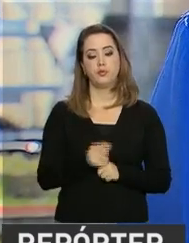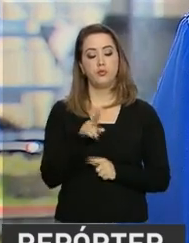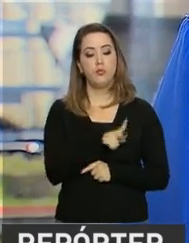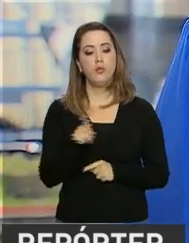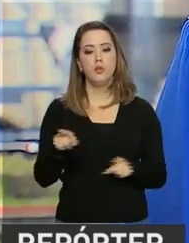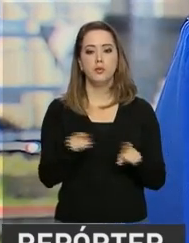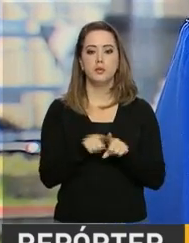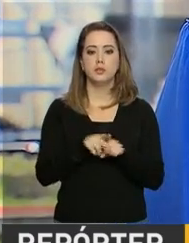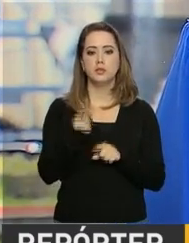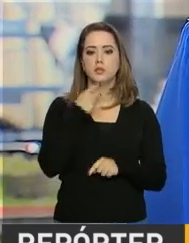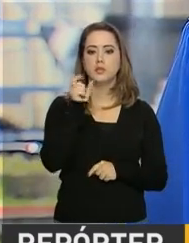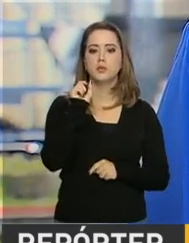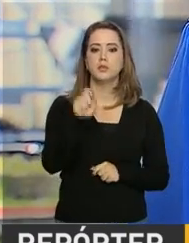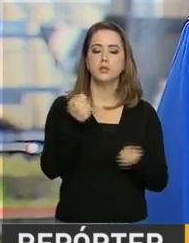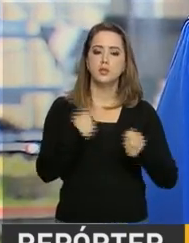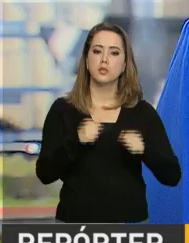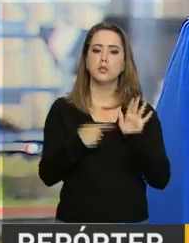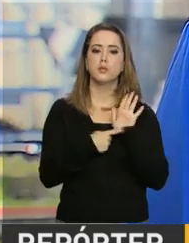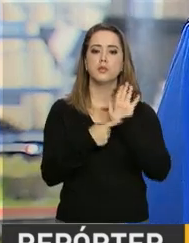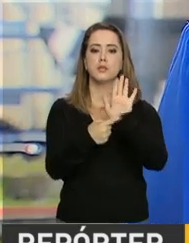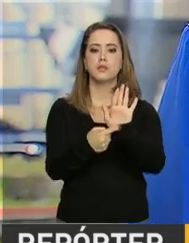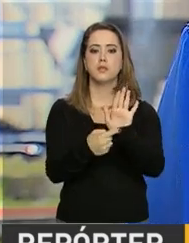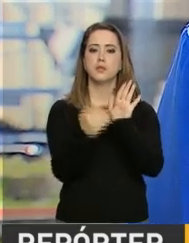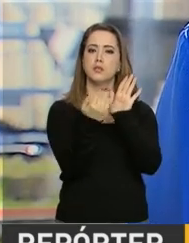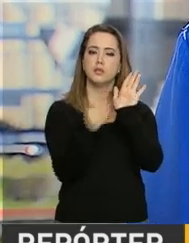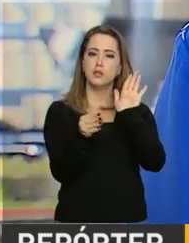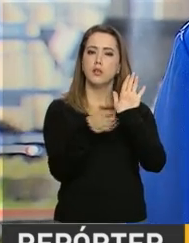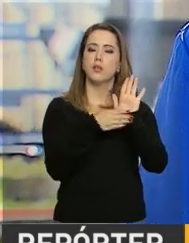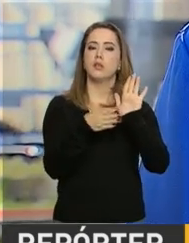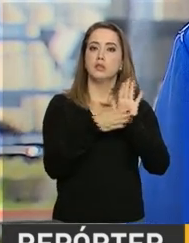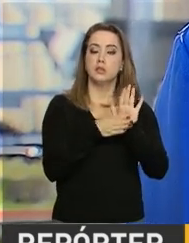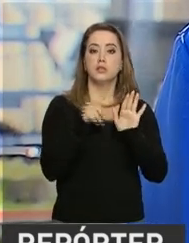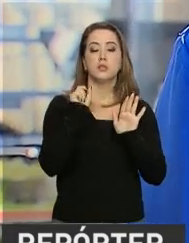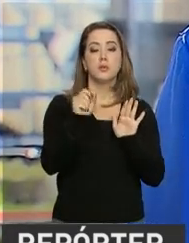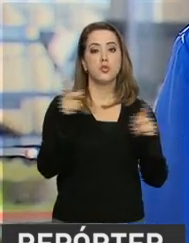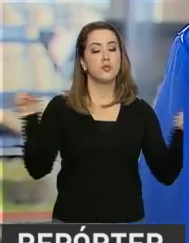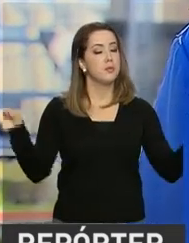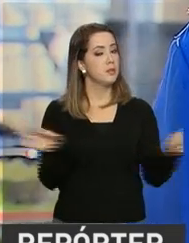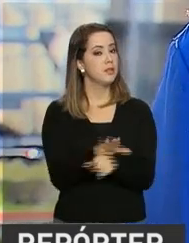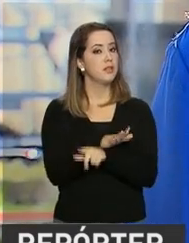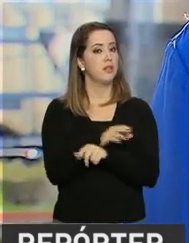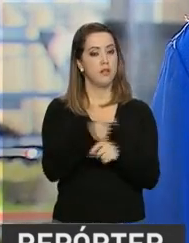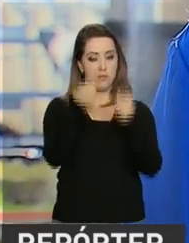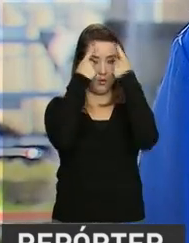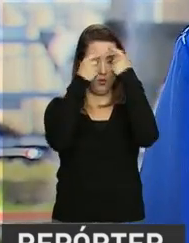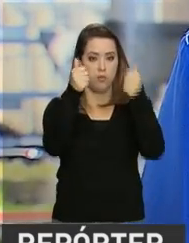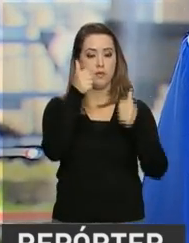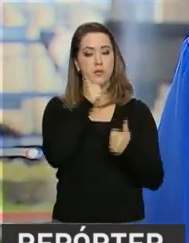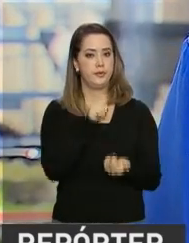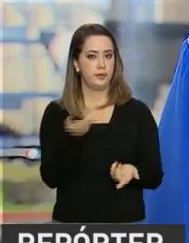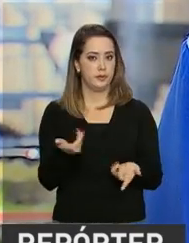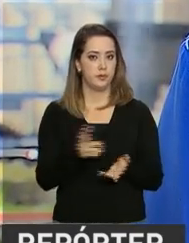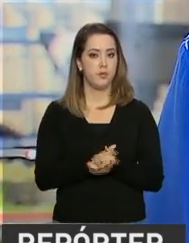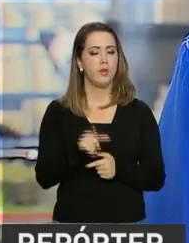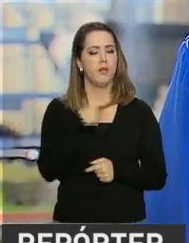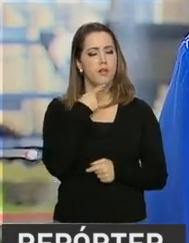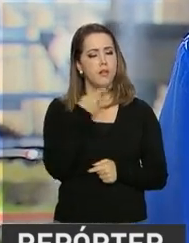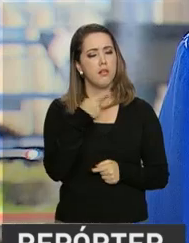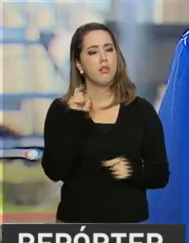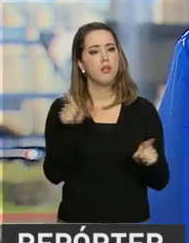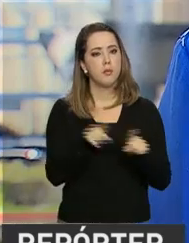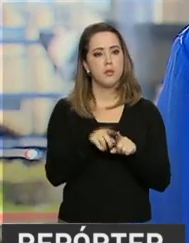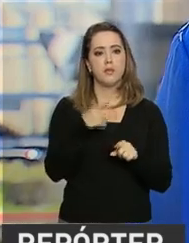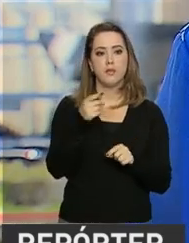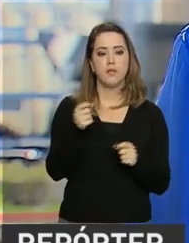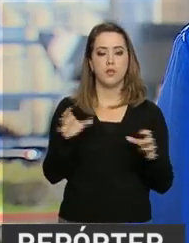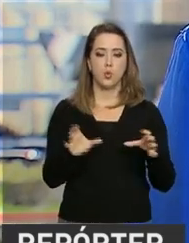também disse que devem ser apresentadas medidas efetivas e imediatas para acabar com a violência ele também anunciou a criação de